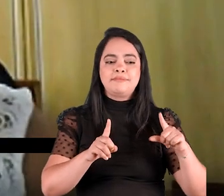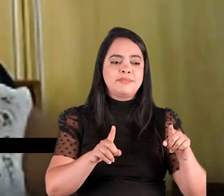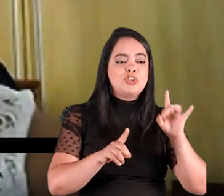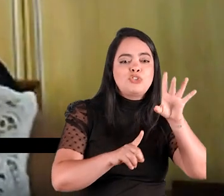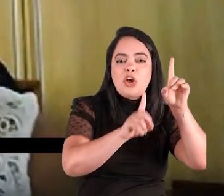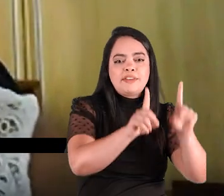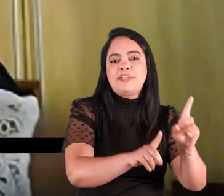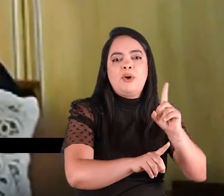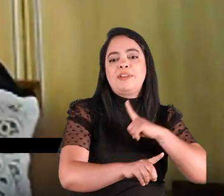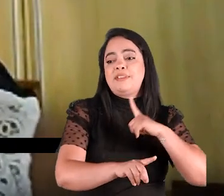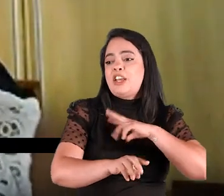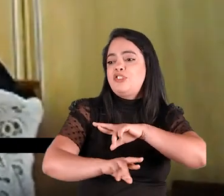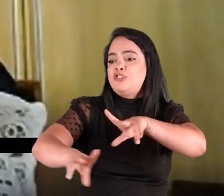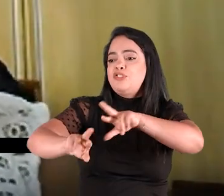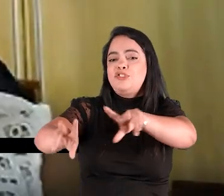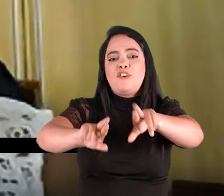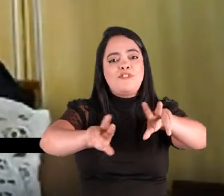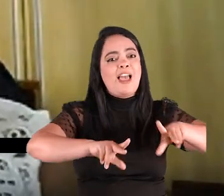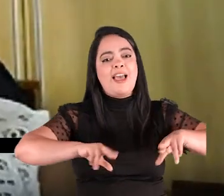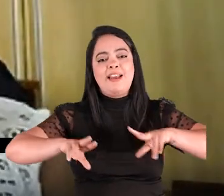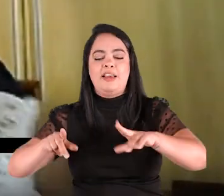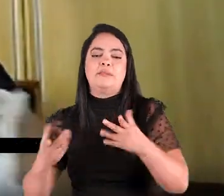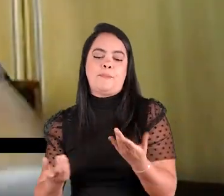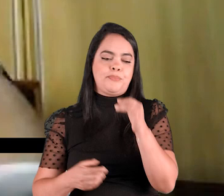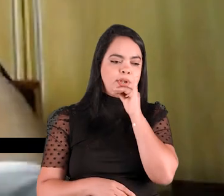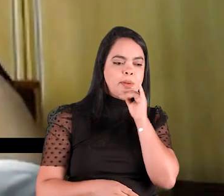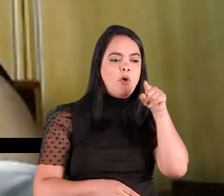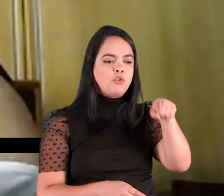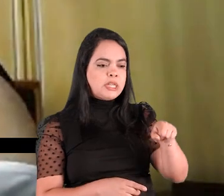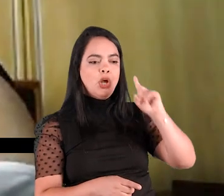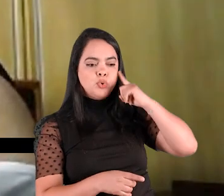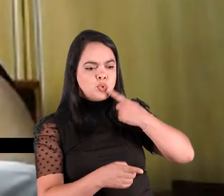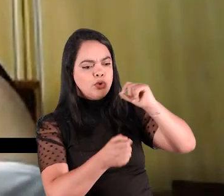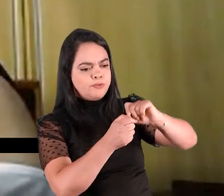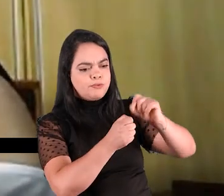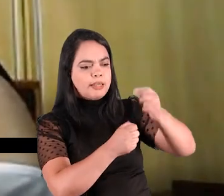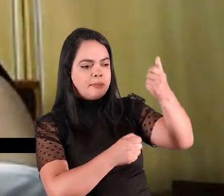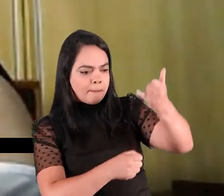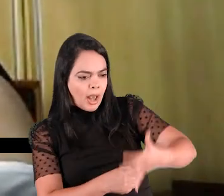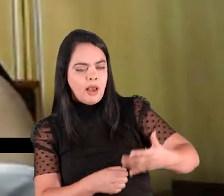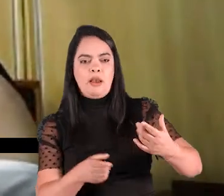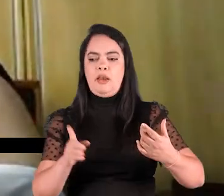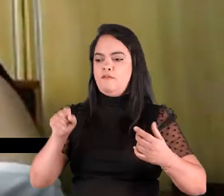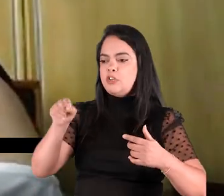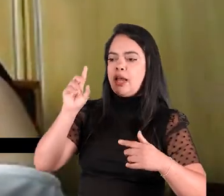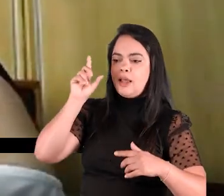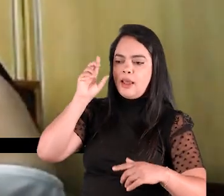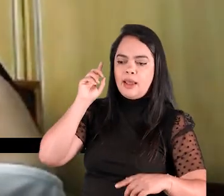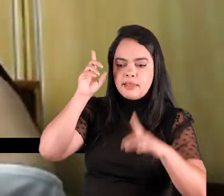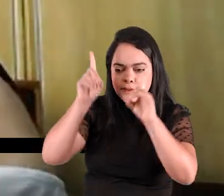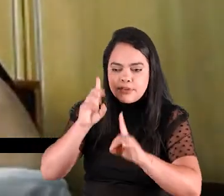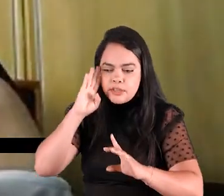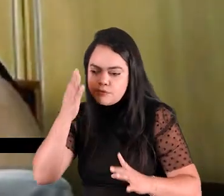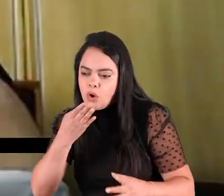falar com você assim: olha, faça isso para quem é surdo, faça isso para quem tem deficiência intelectual, porque não funciona, a gente é ser humano, né? E aí